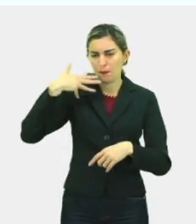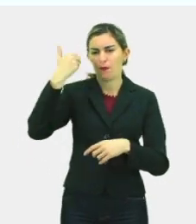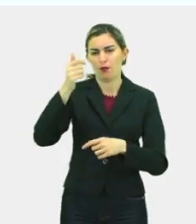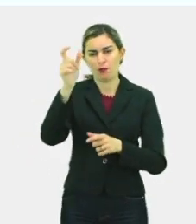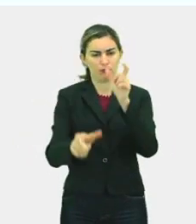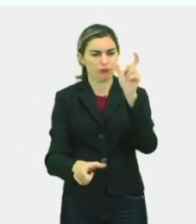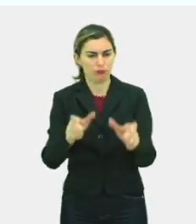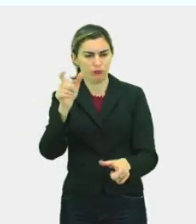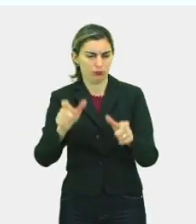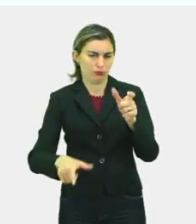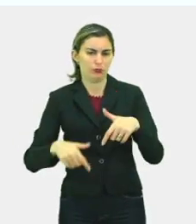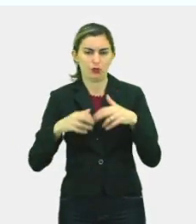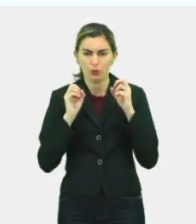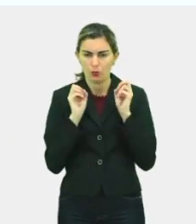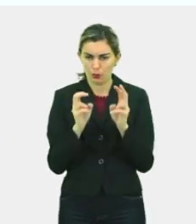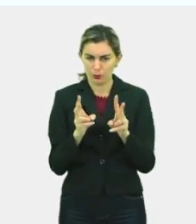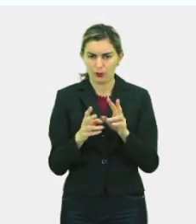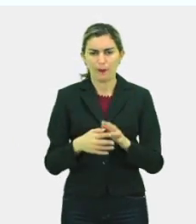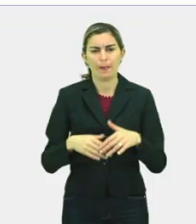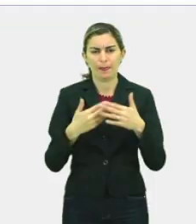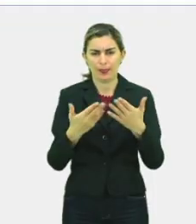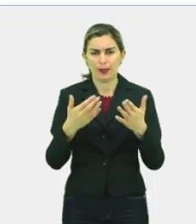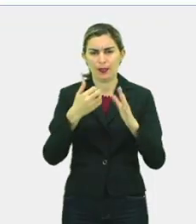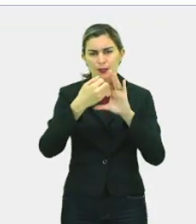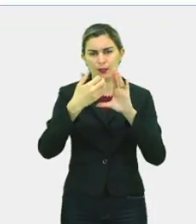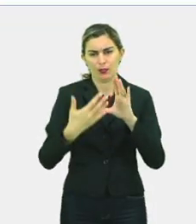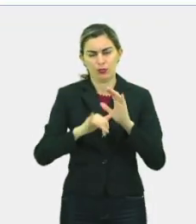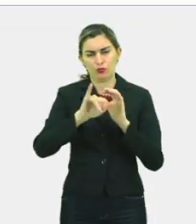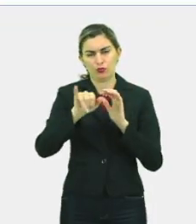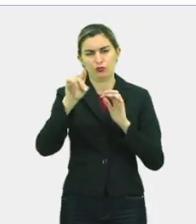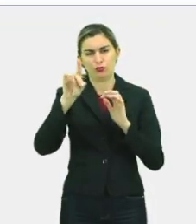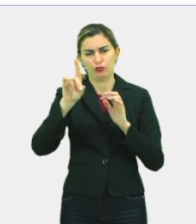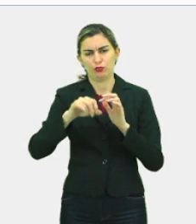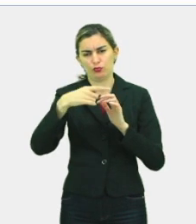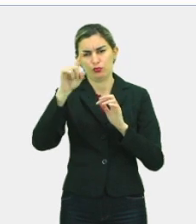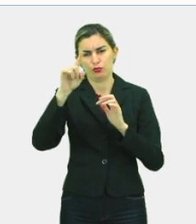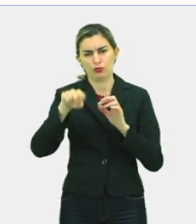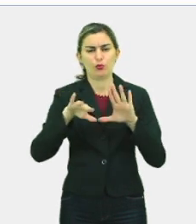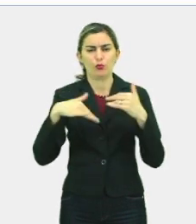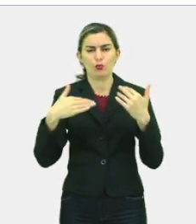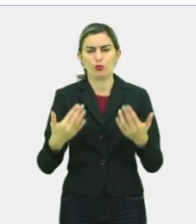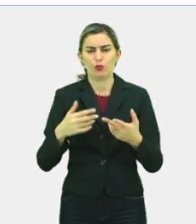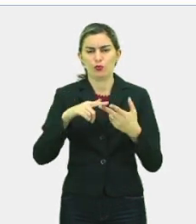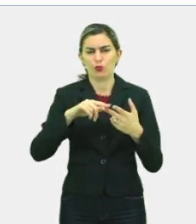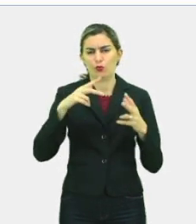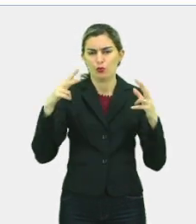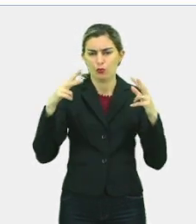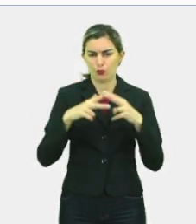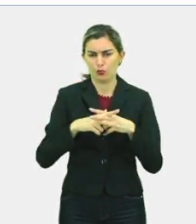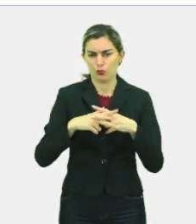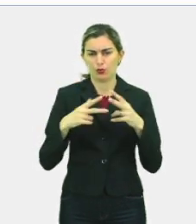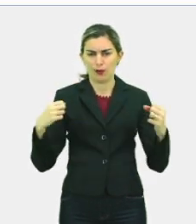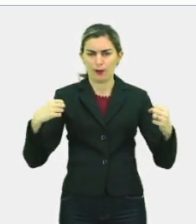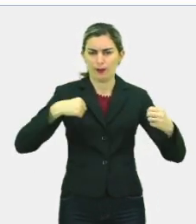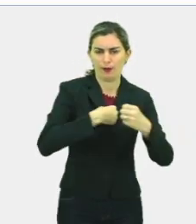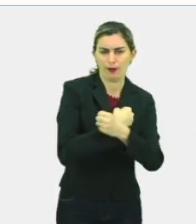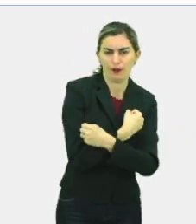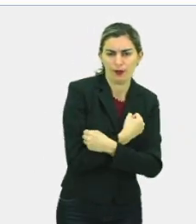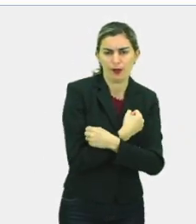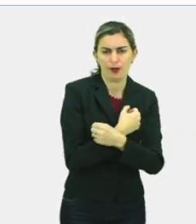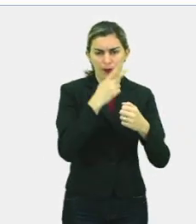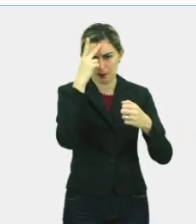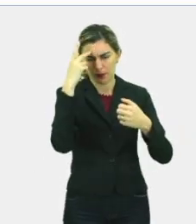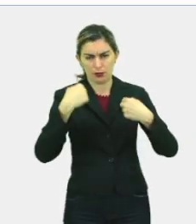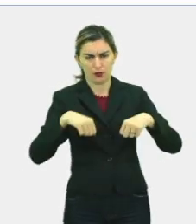melhores cidadãos e cidadãs, ok? Caracterização do judô. E qual seria a caracterização do judô? O judô é uma luta de agarre, onde